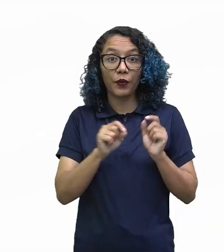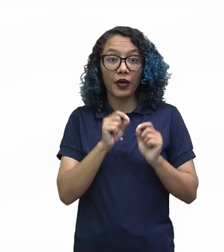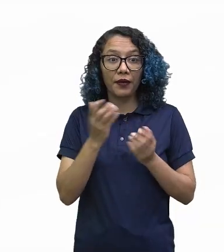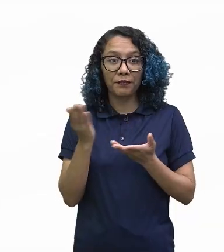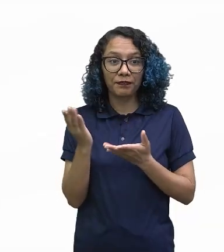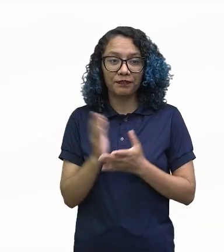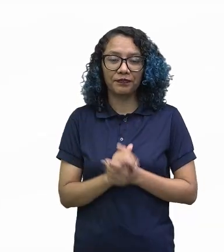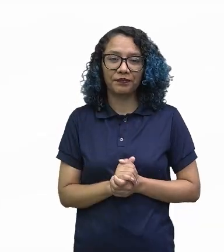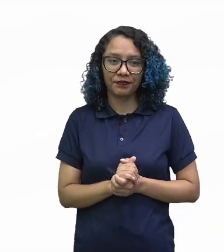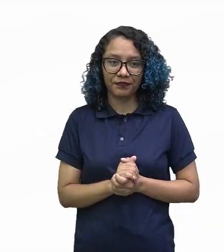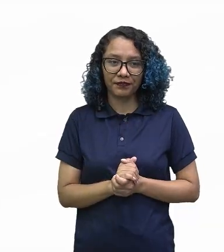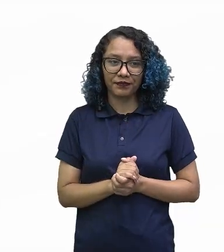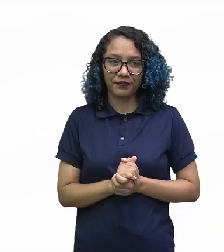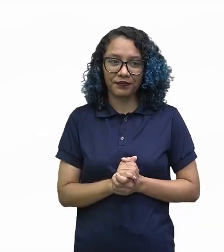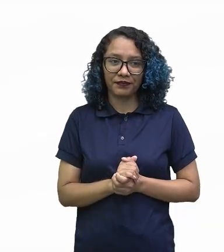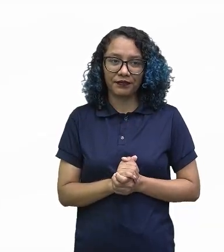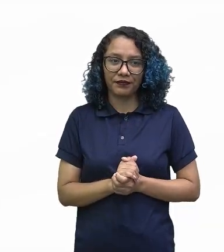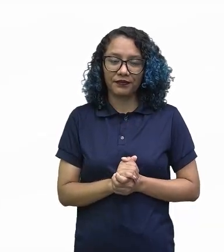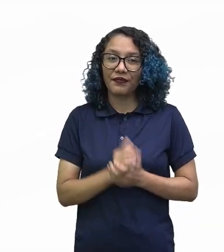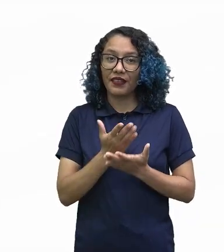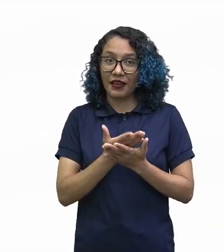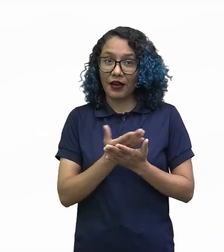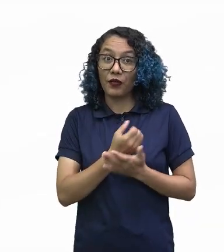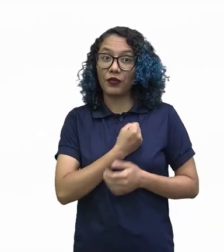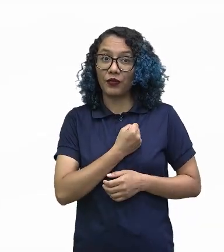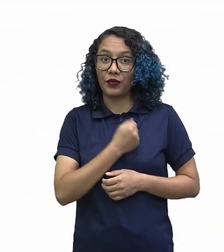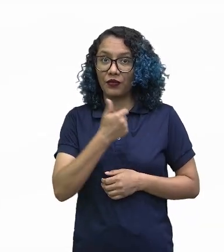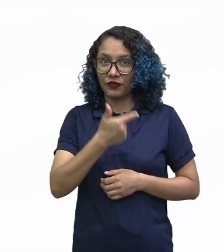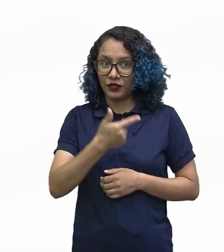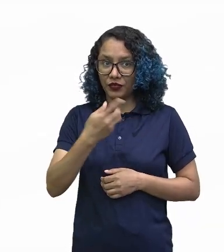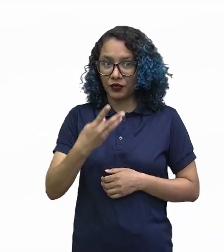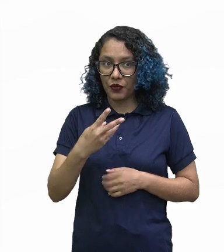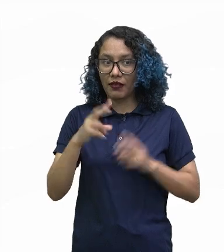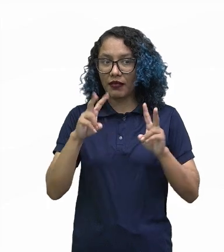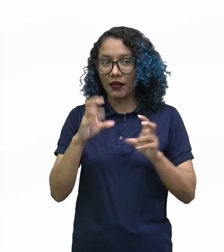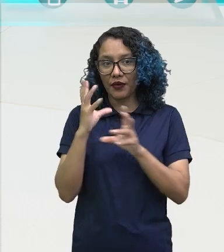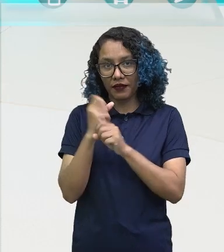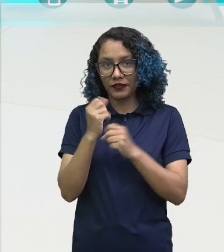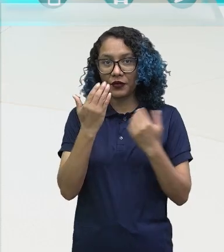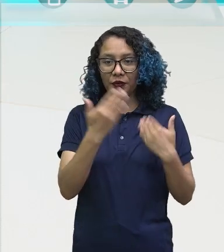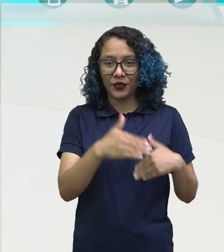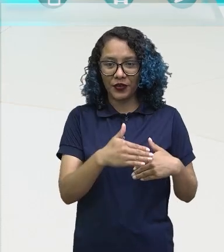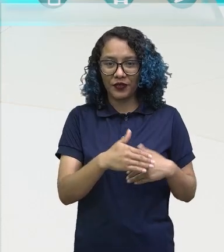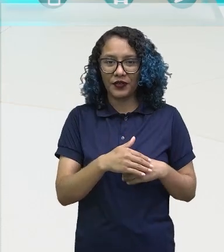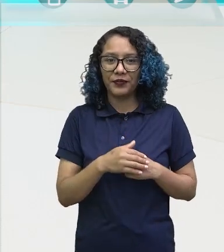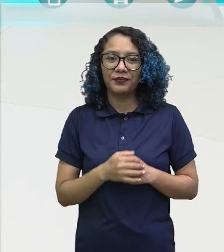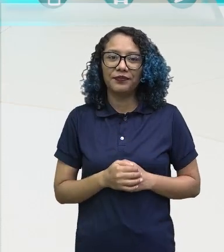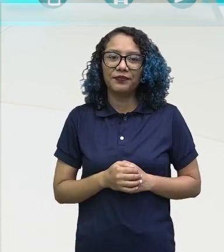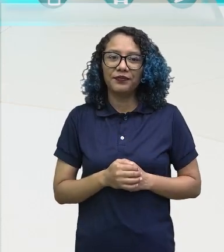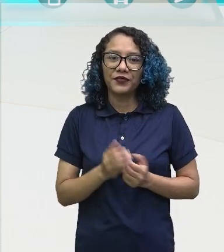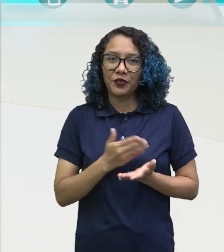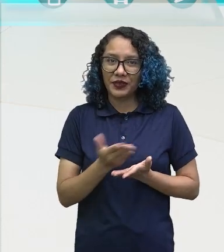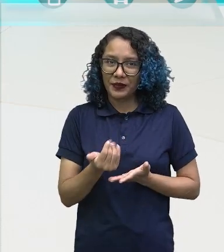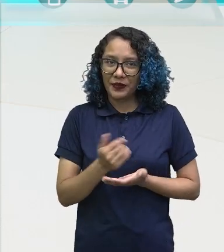hoje. A aula de número 24, revisão e avaliação.